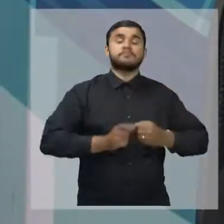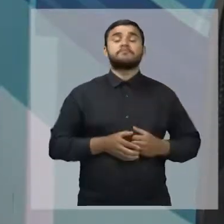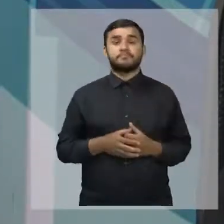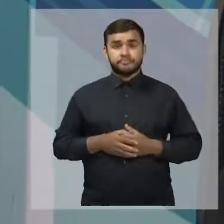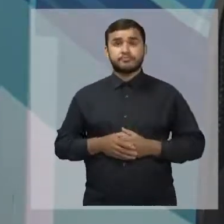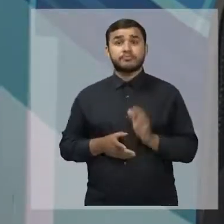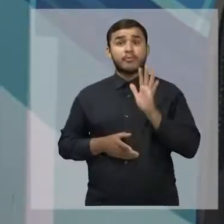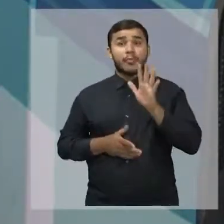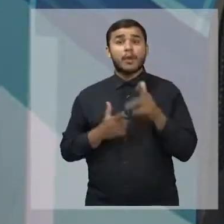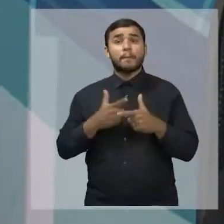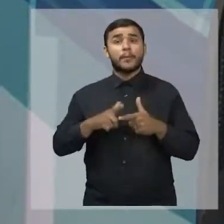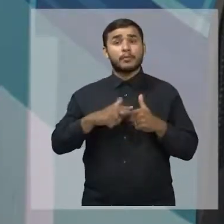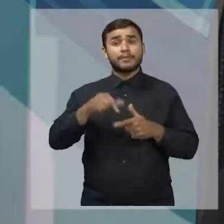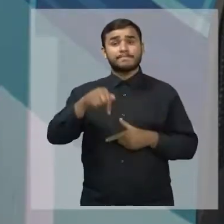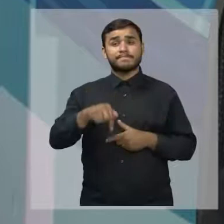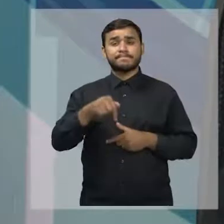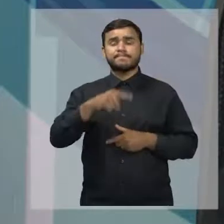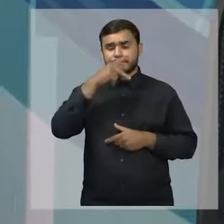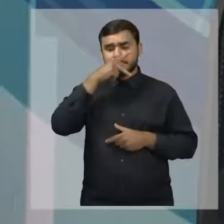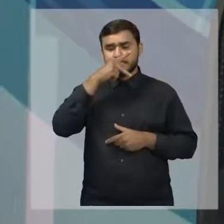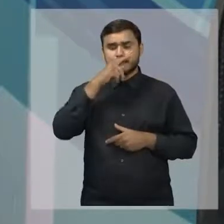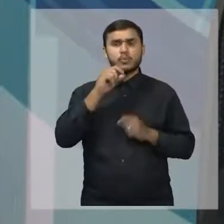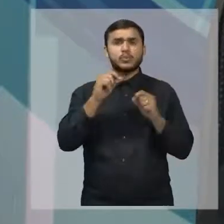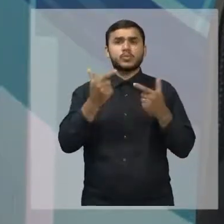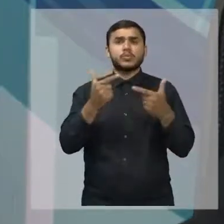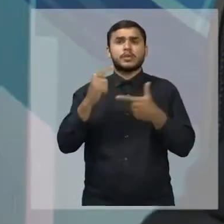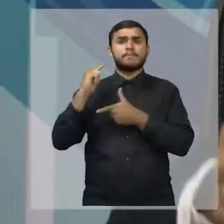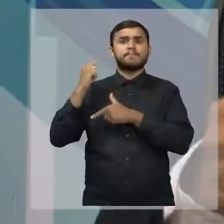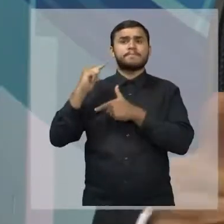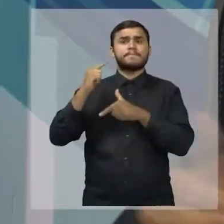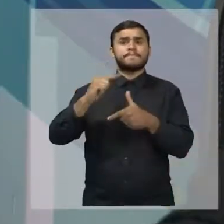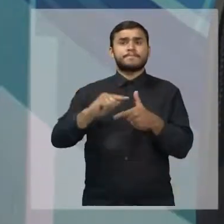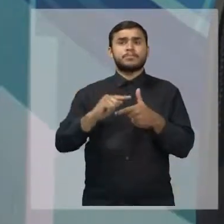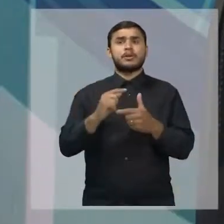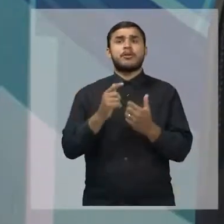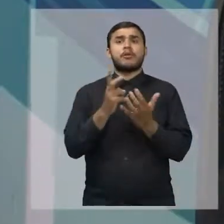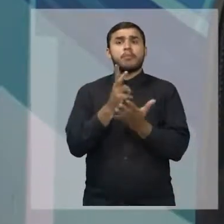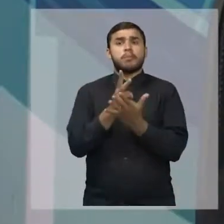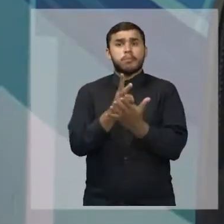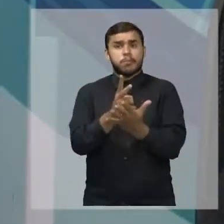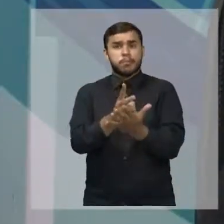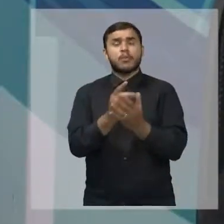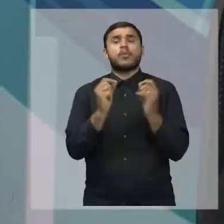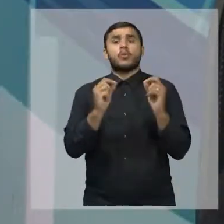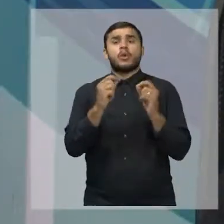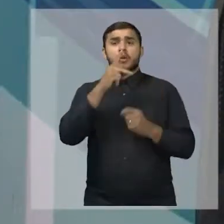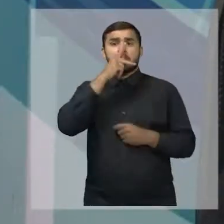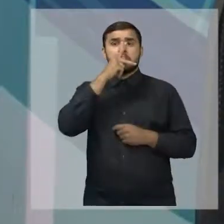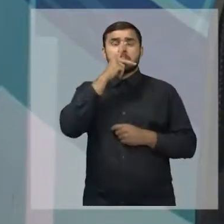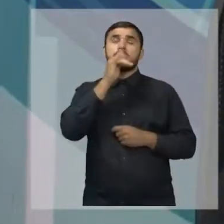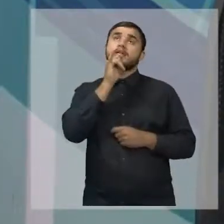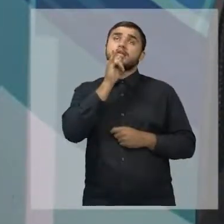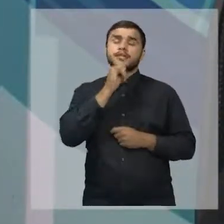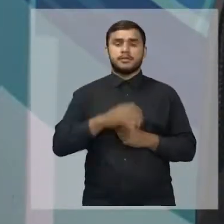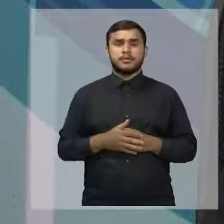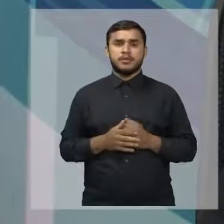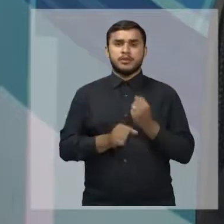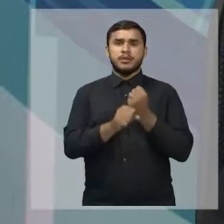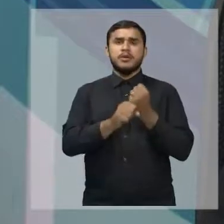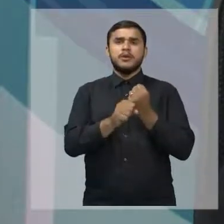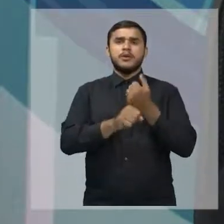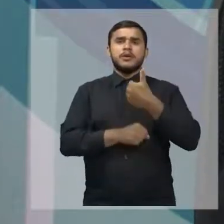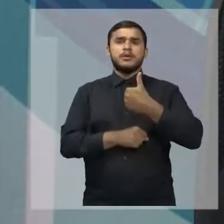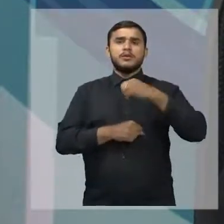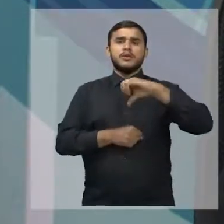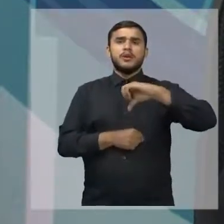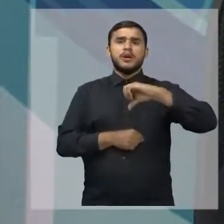aos partidos é que nós não temos uma tradição de preservação dos partidos. Por exemplo, em 1930,